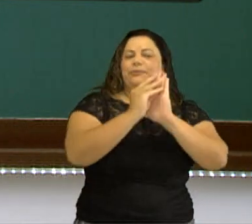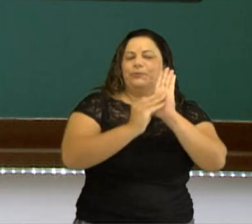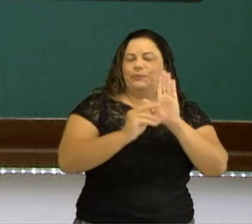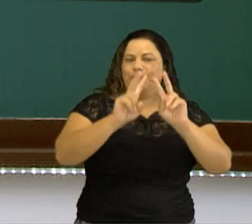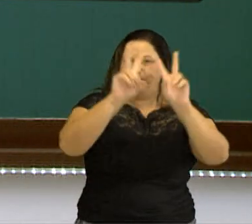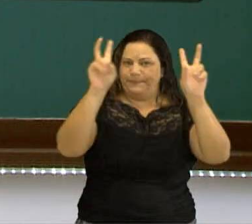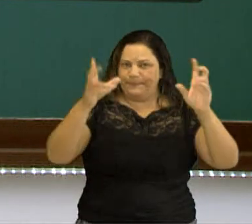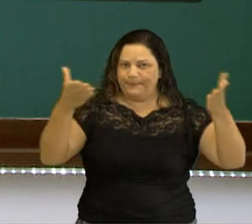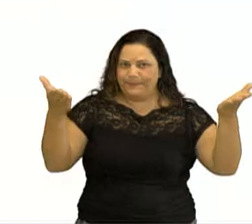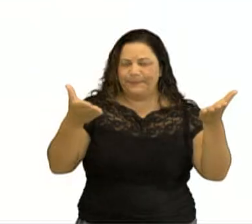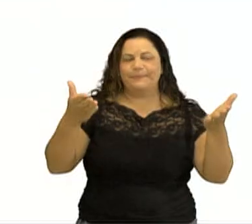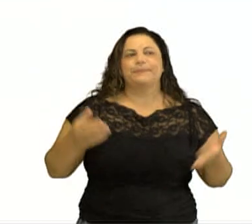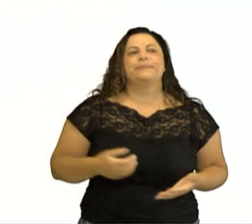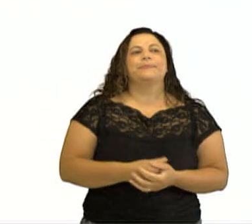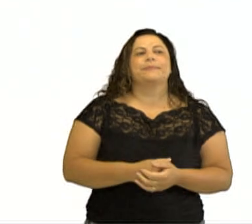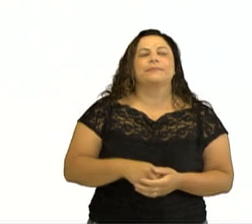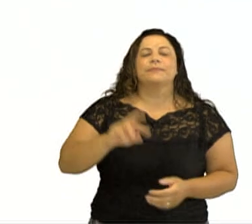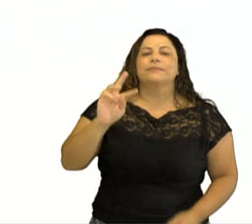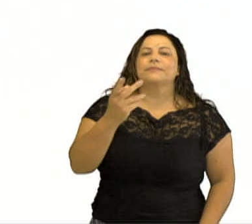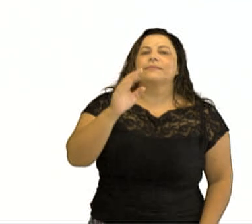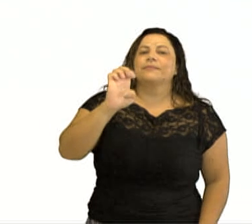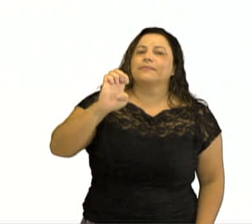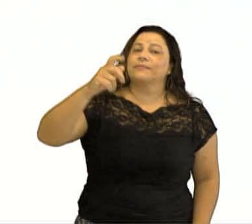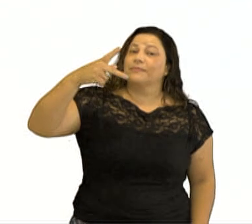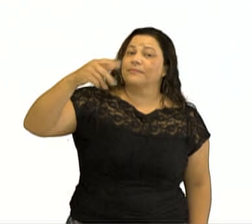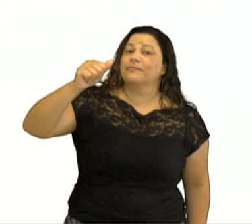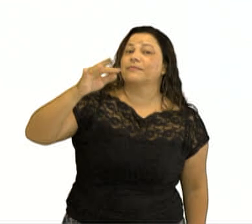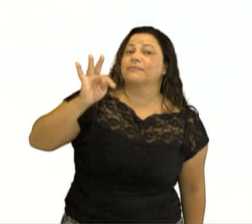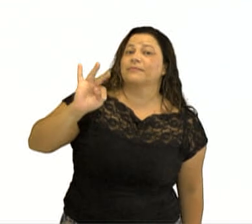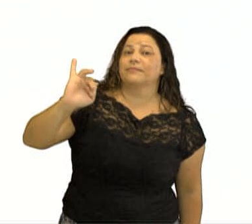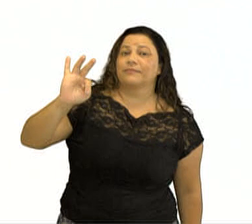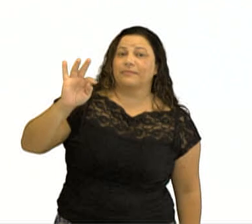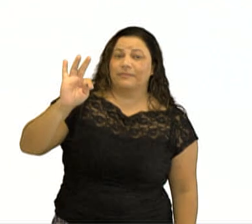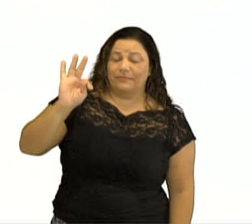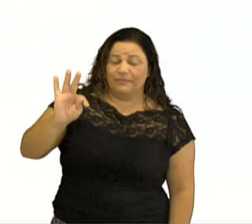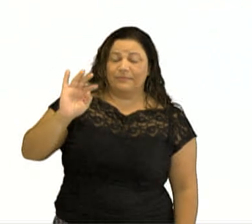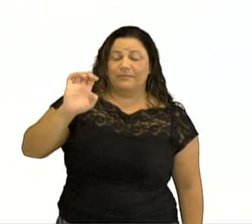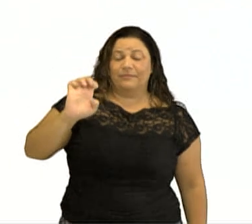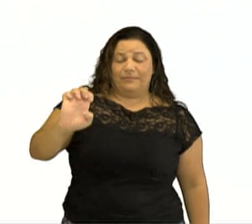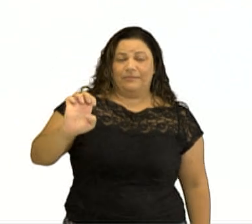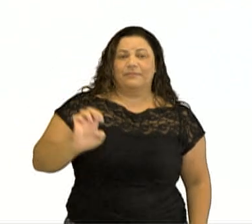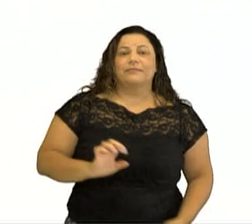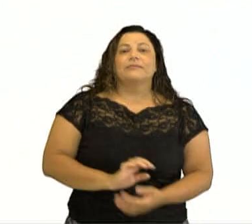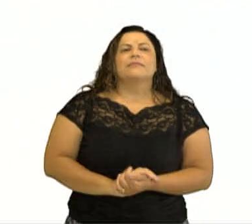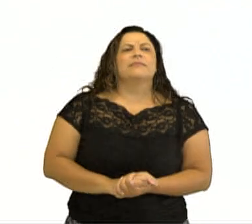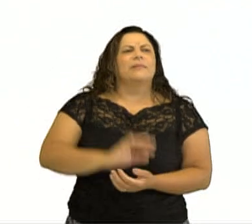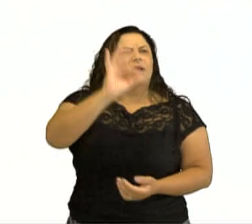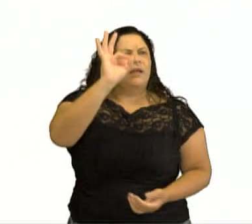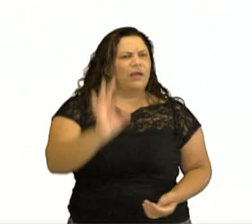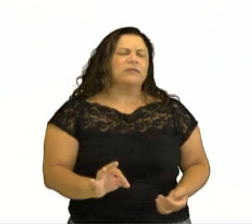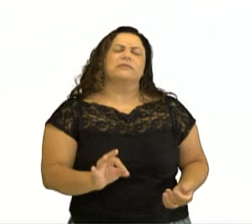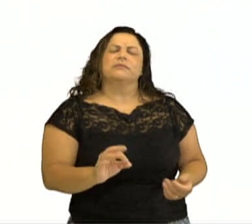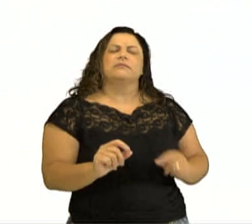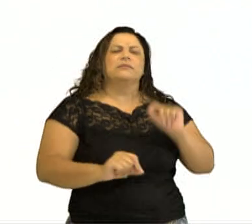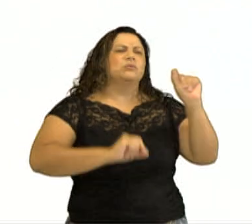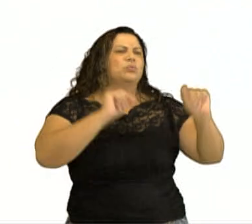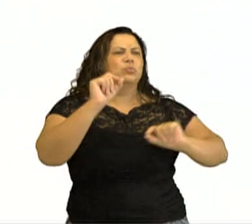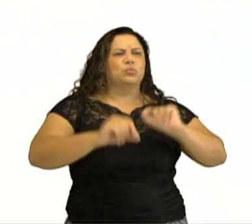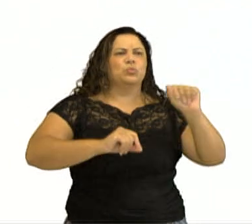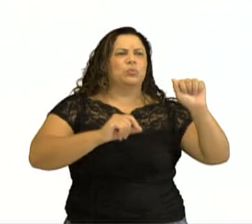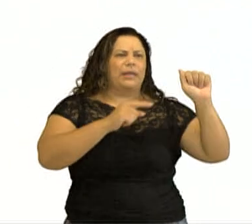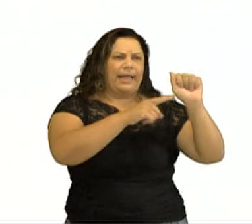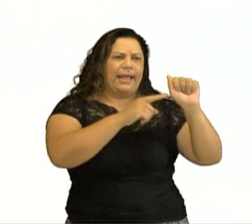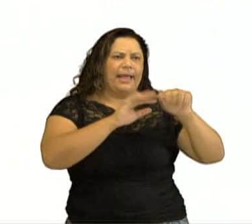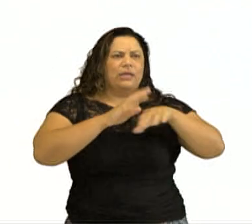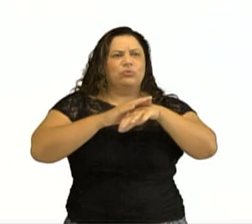viroses. Sobre a hepatite, é correto afirmar que, na letra A, é uma doença infecciosa